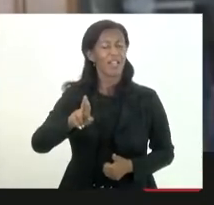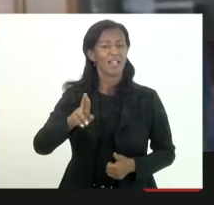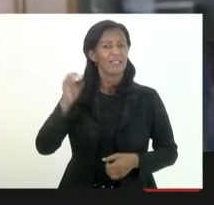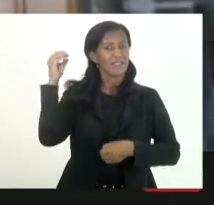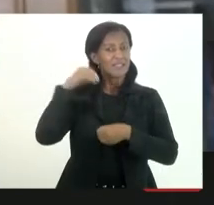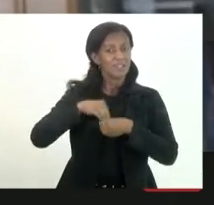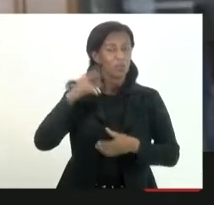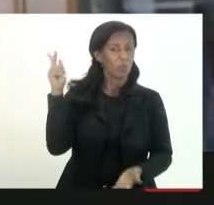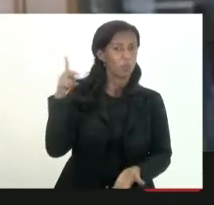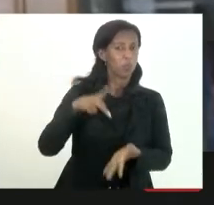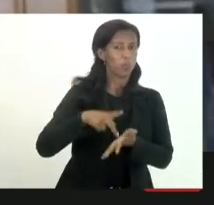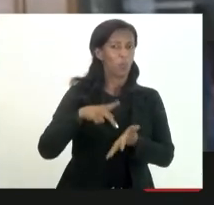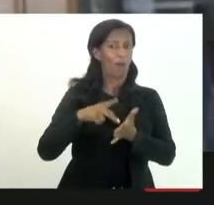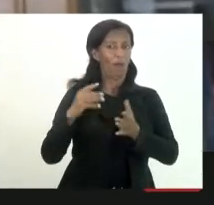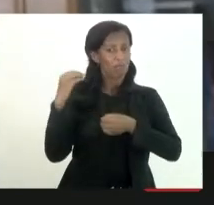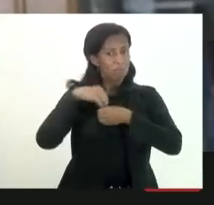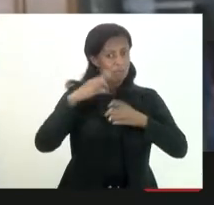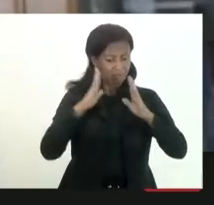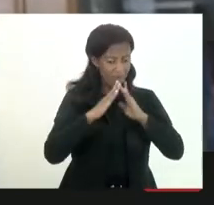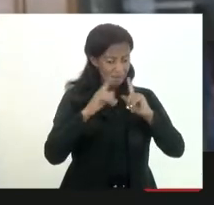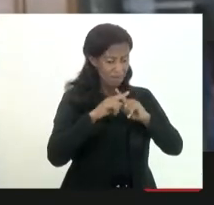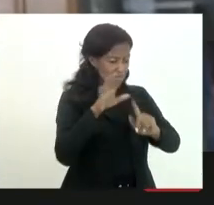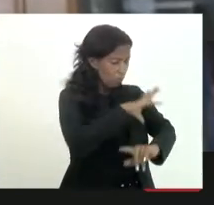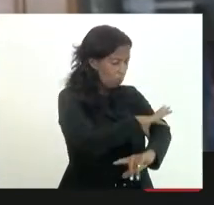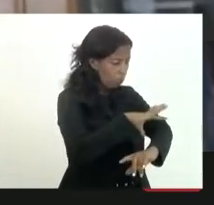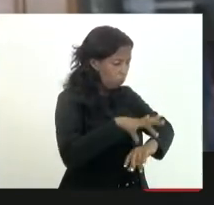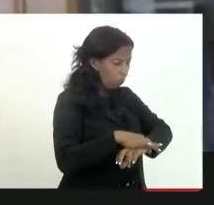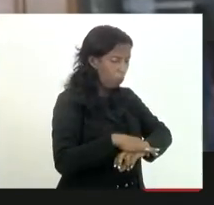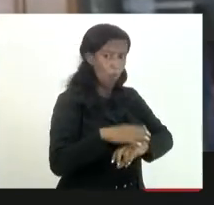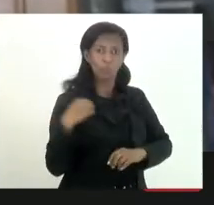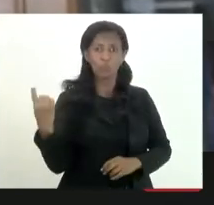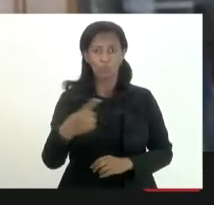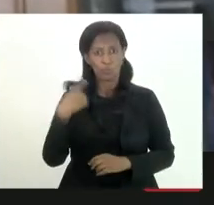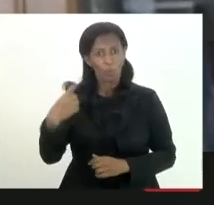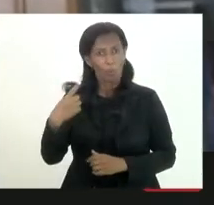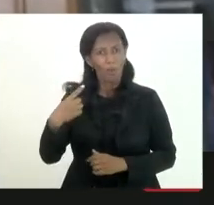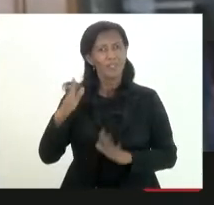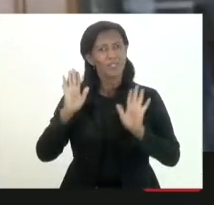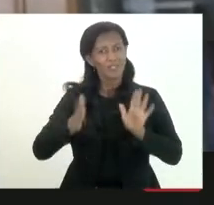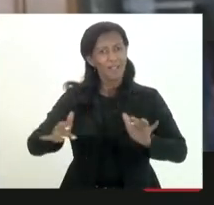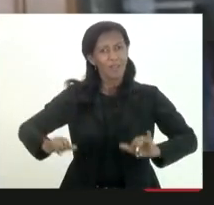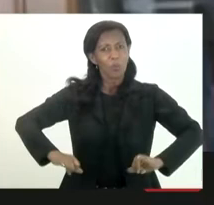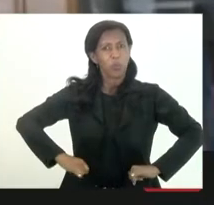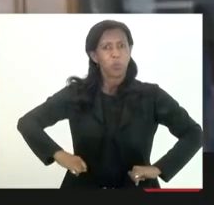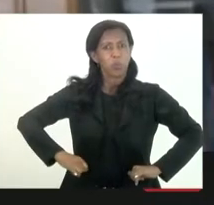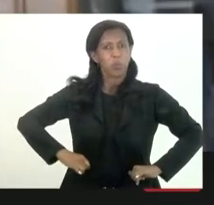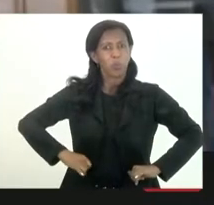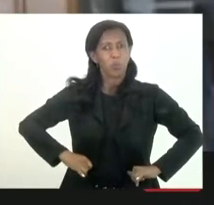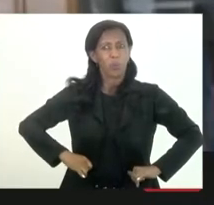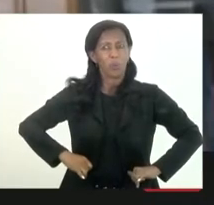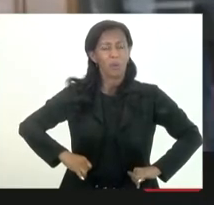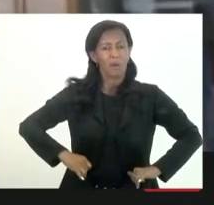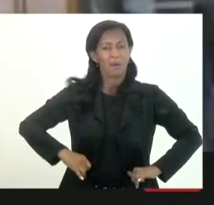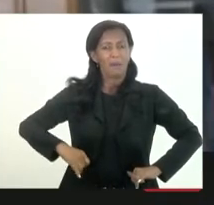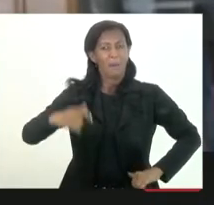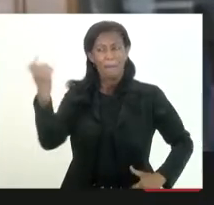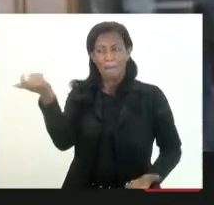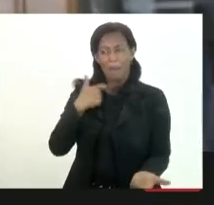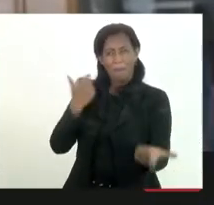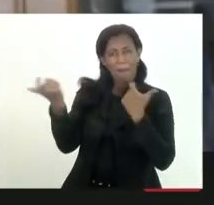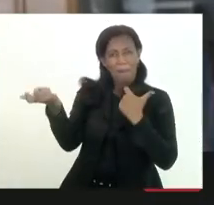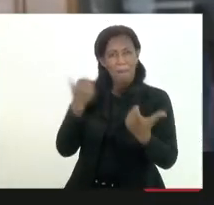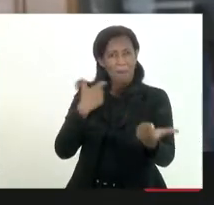realidade da nossa igreja. Nós já sofremos, inclusive, agressões em virtude da intolerância